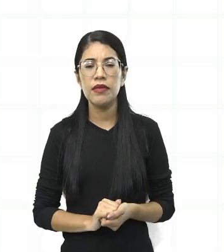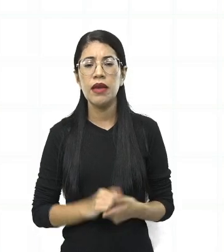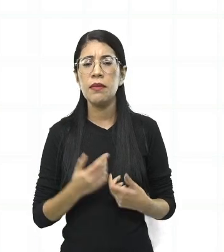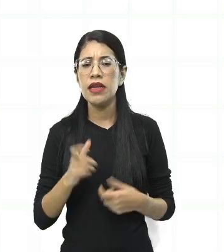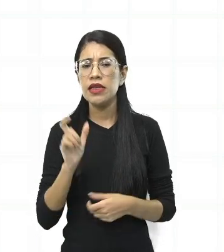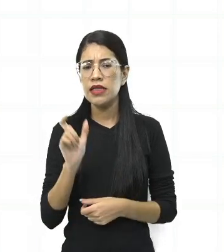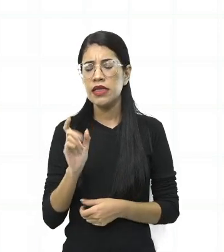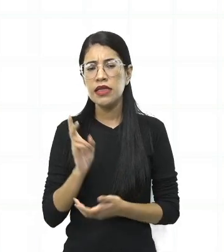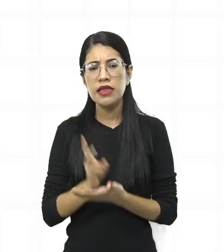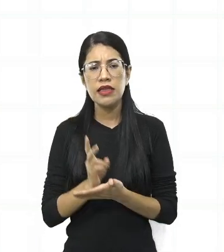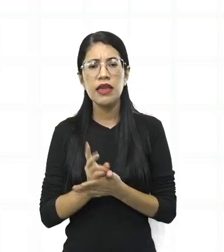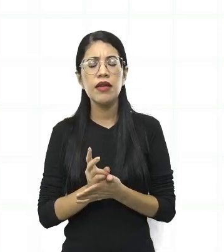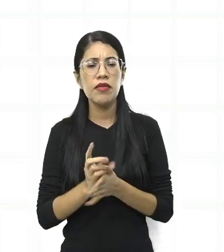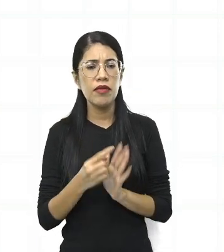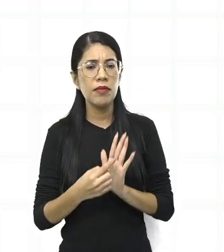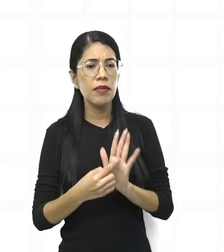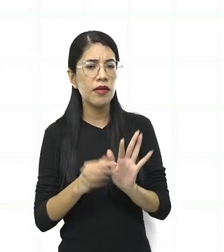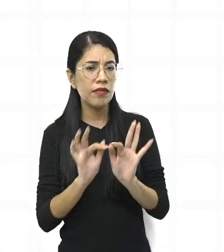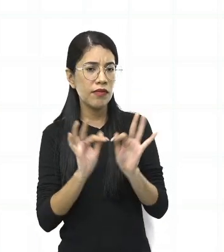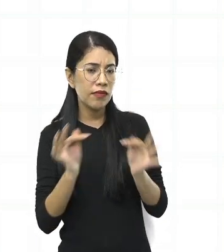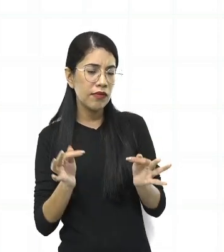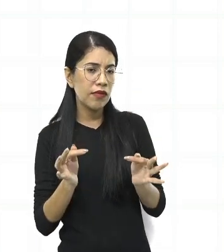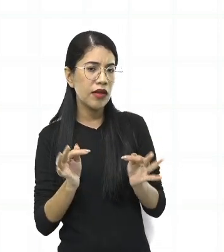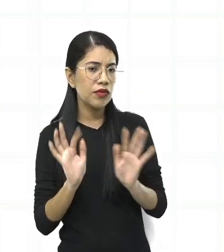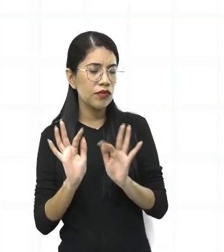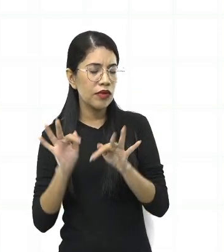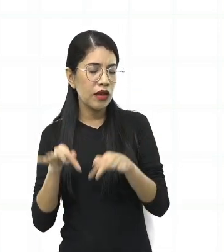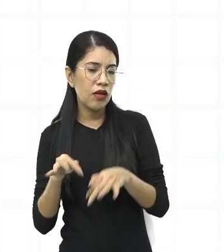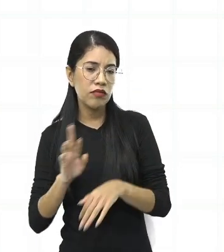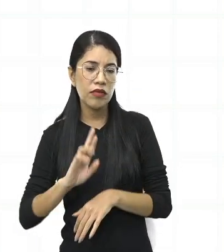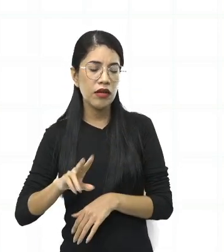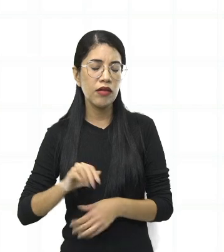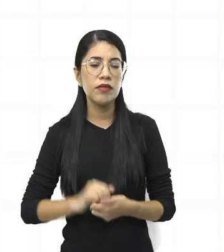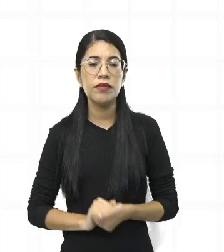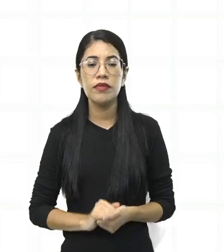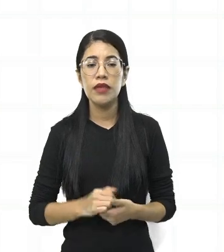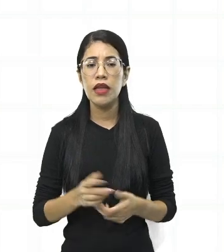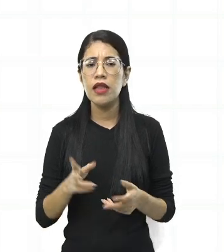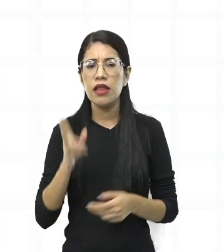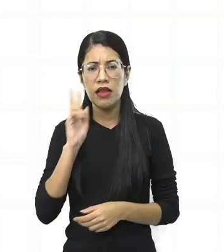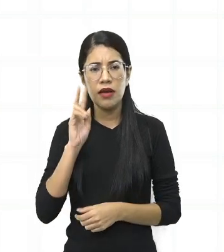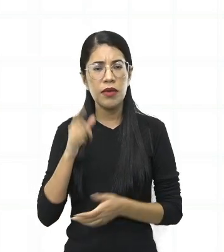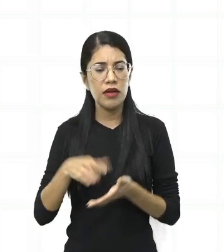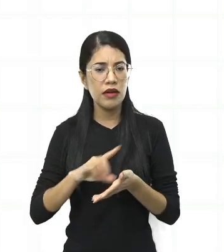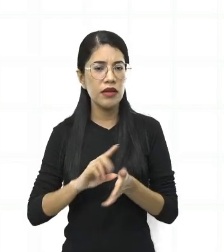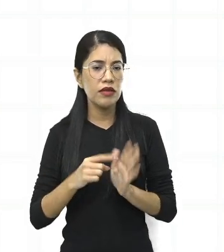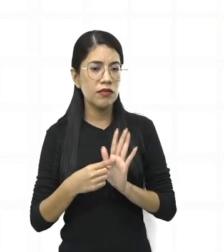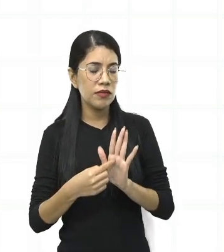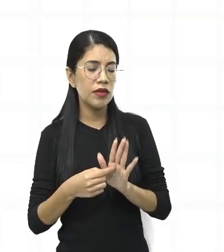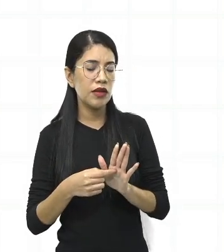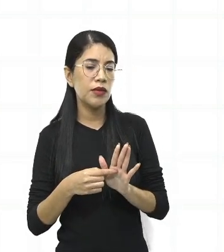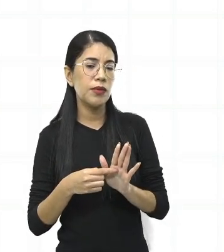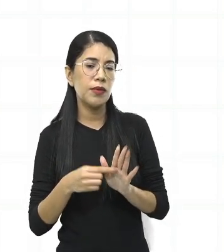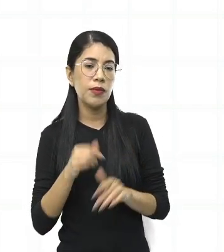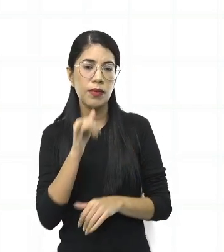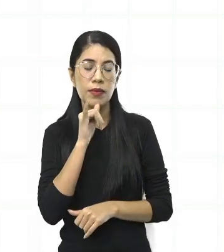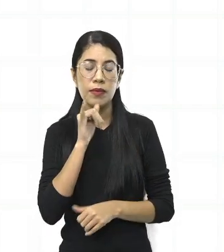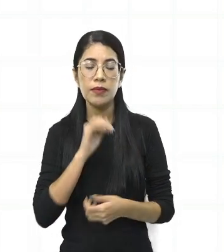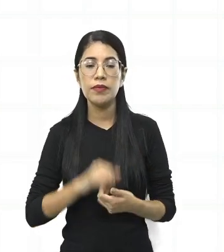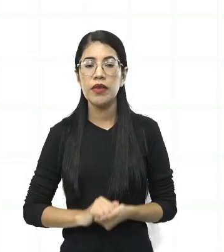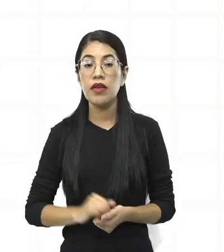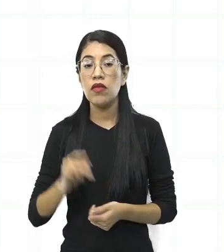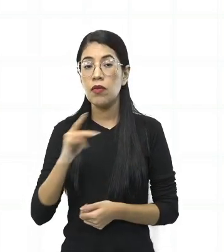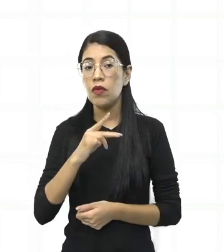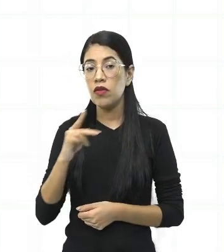vai aparecer no final da frase? Não, acabei de dar um exemplo lá de professora, posso ir ao banheiro? Então, vejo que professora foi o